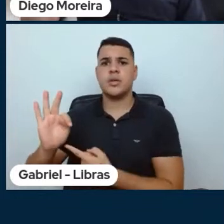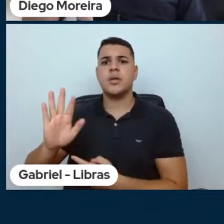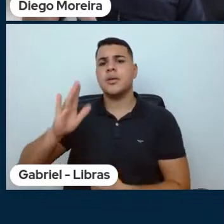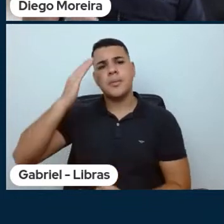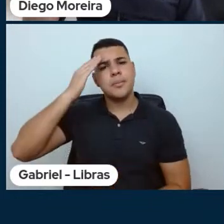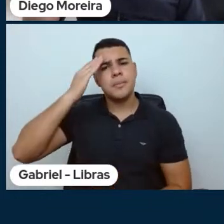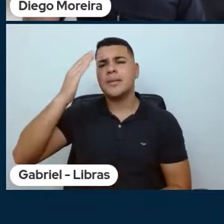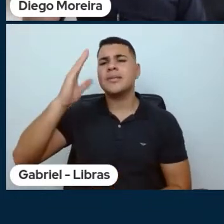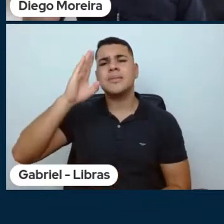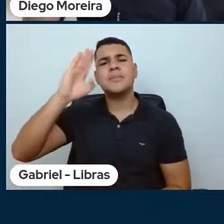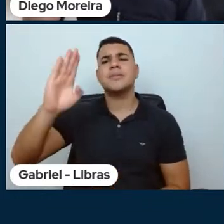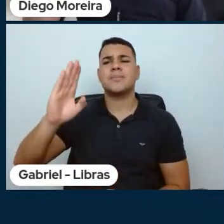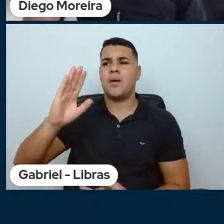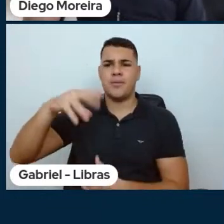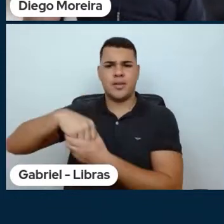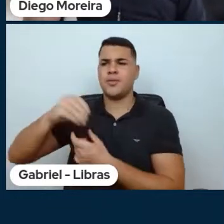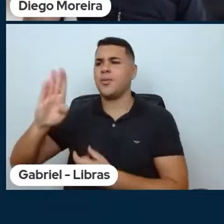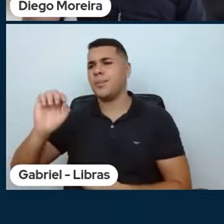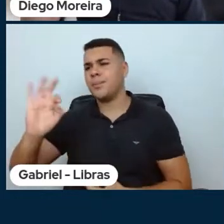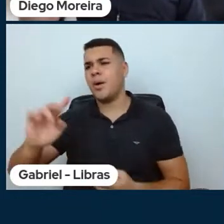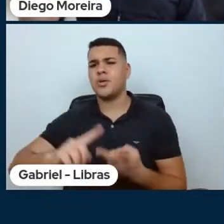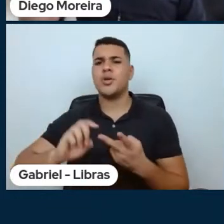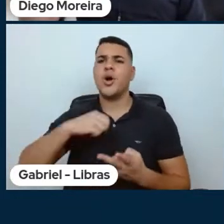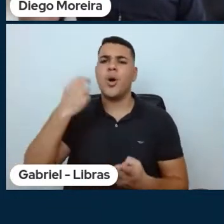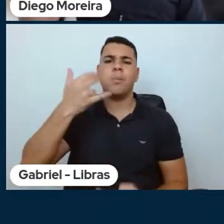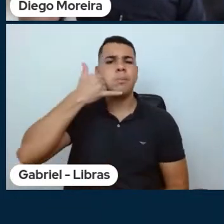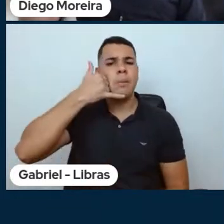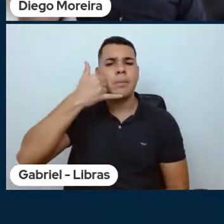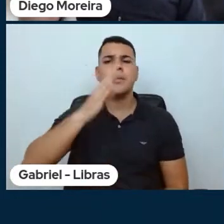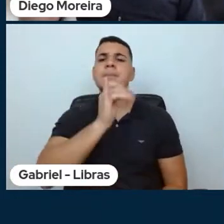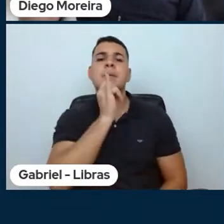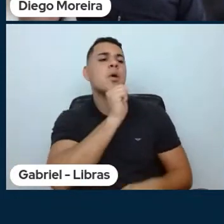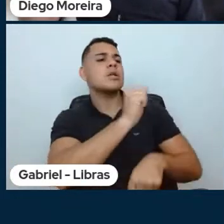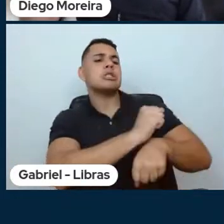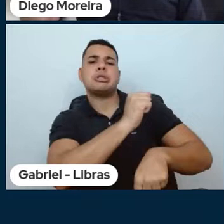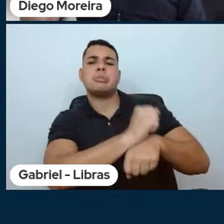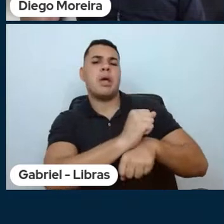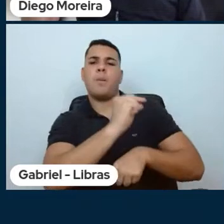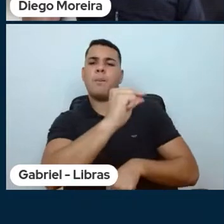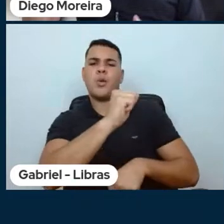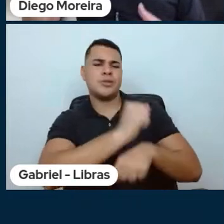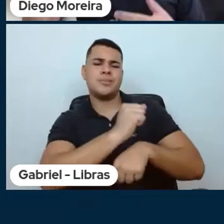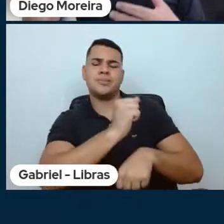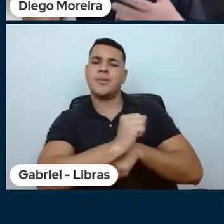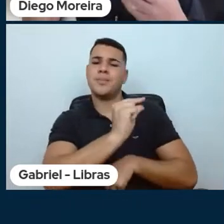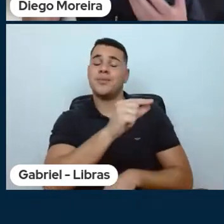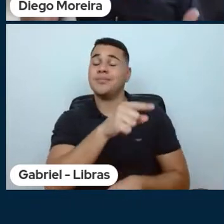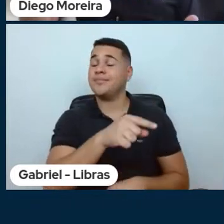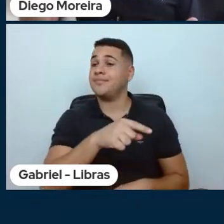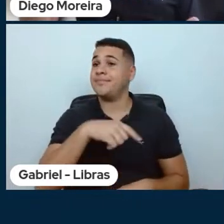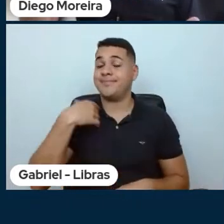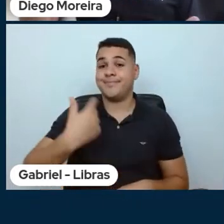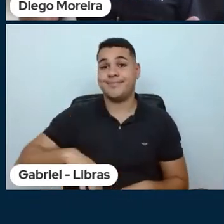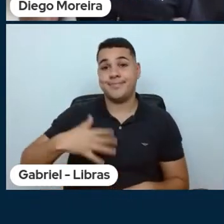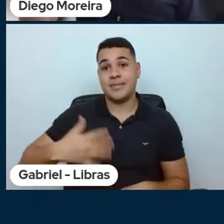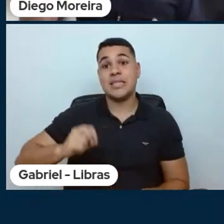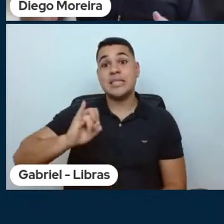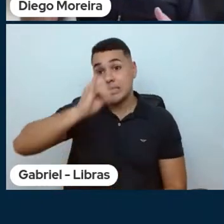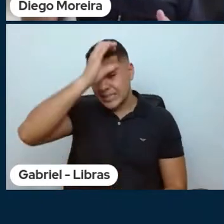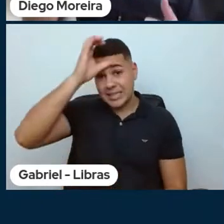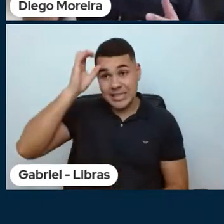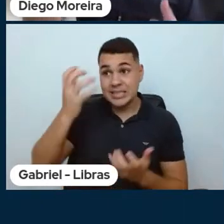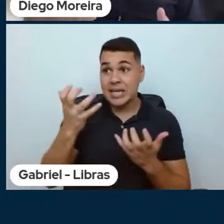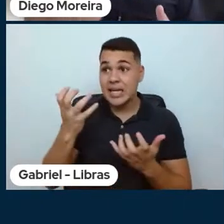URA ou chatbot. Aguardar na linha, né, falando de telefonia, enquanto atende buscas e informações,